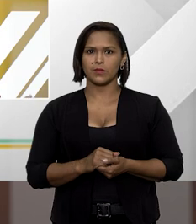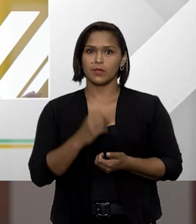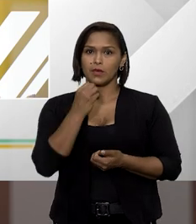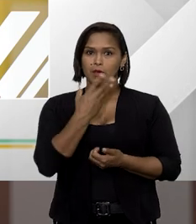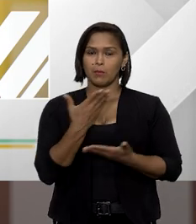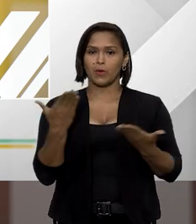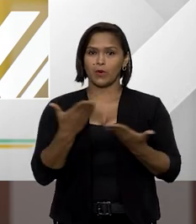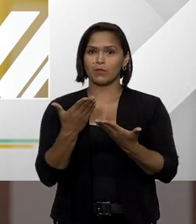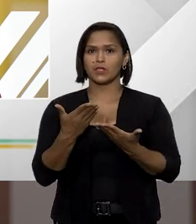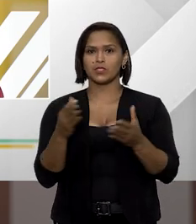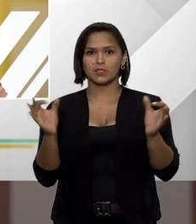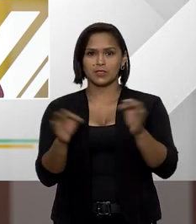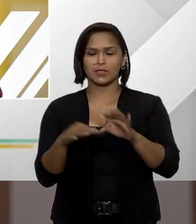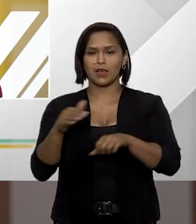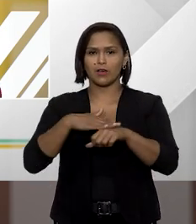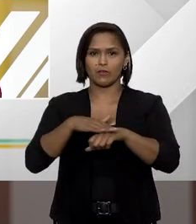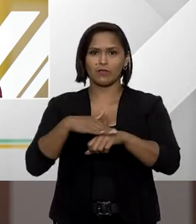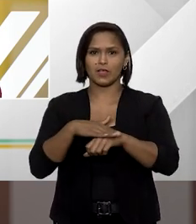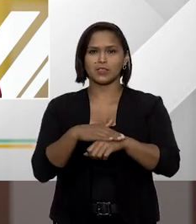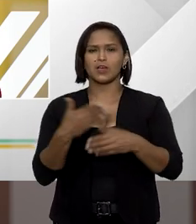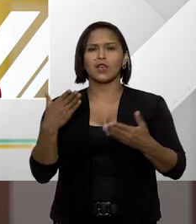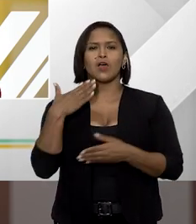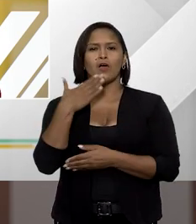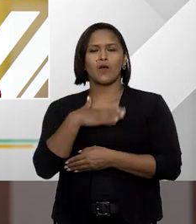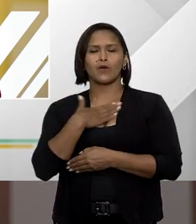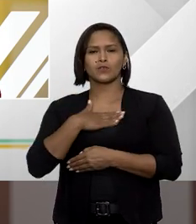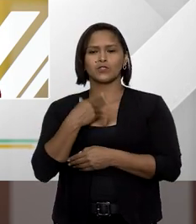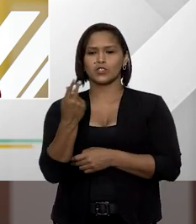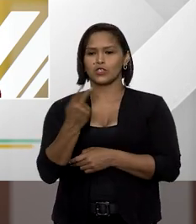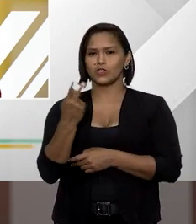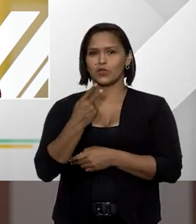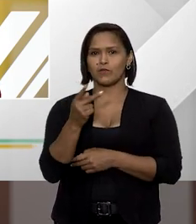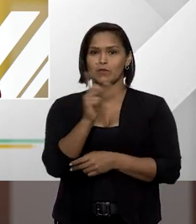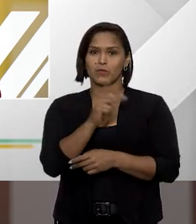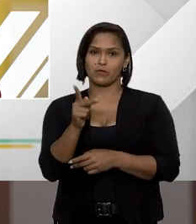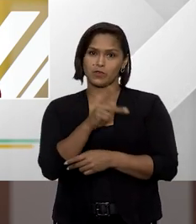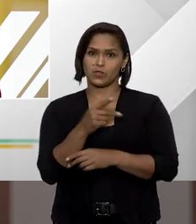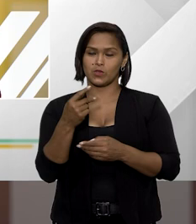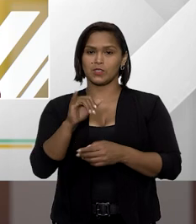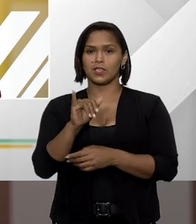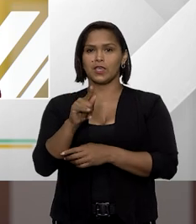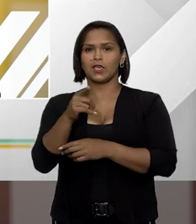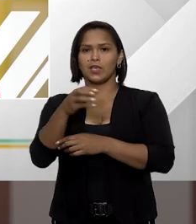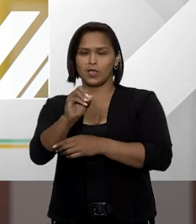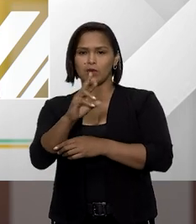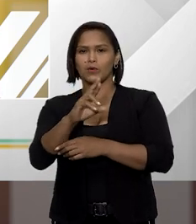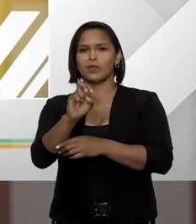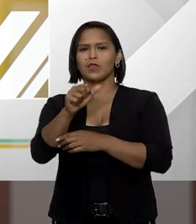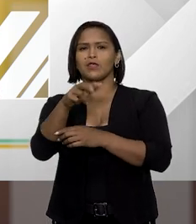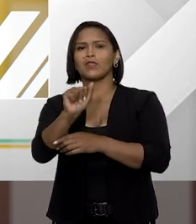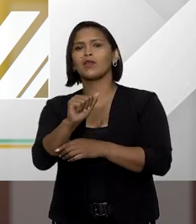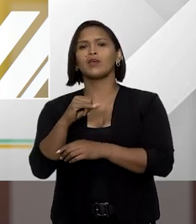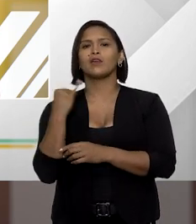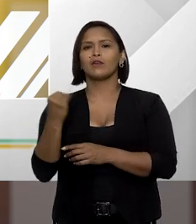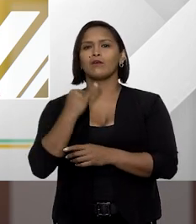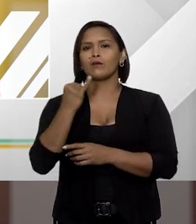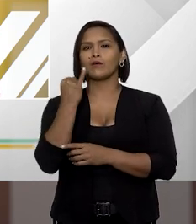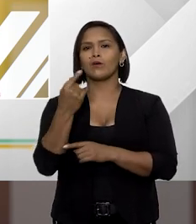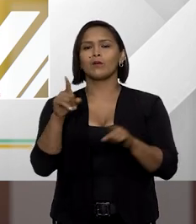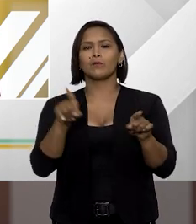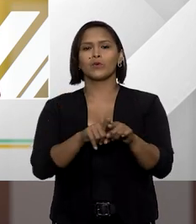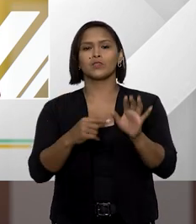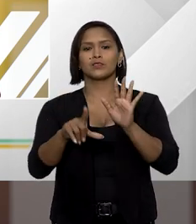Bom, e para a gente encerrar a nossa conversa de hoje, eu gostaria de ouvir agora vocês dois, professores Igor e René. Qual a